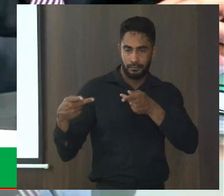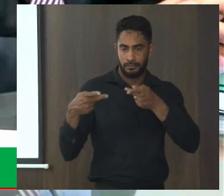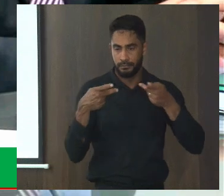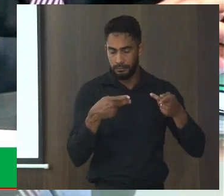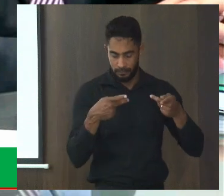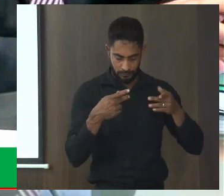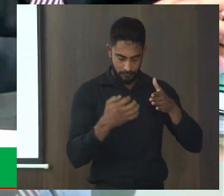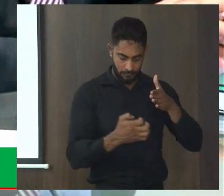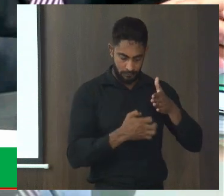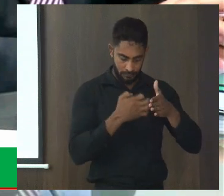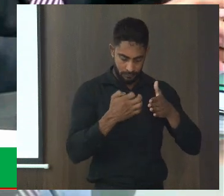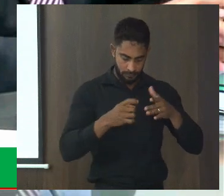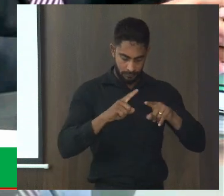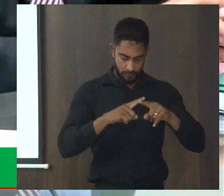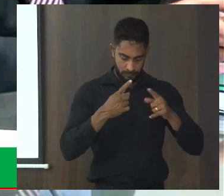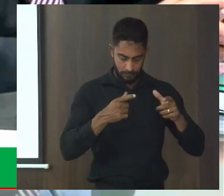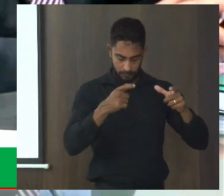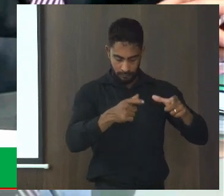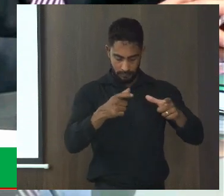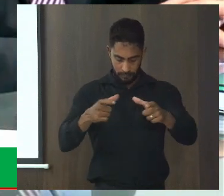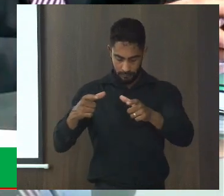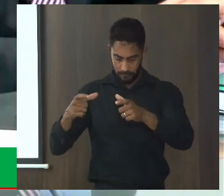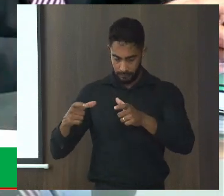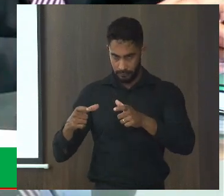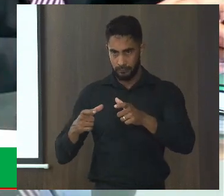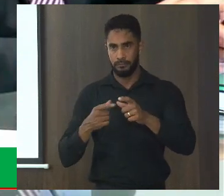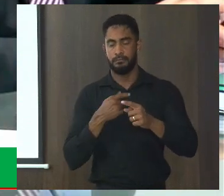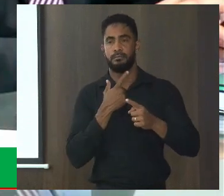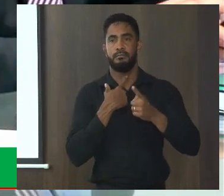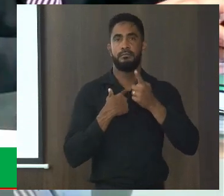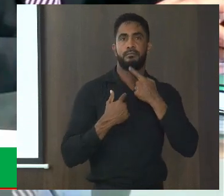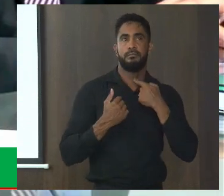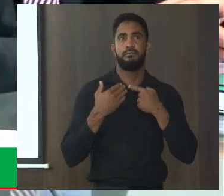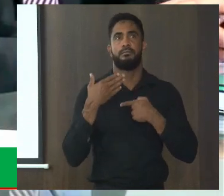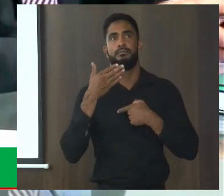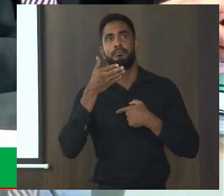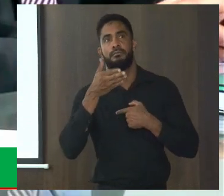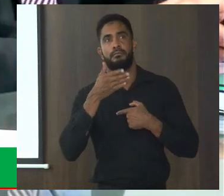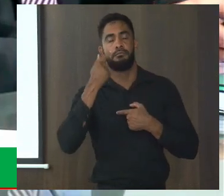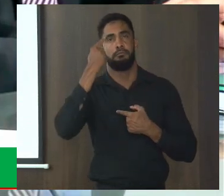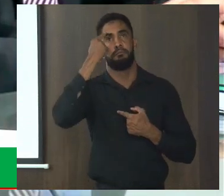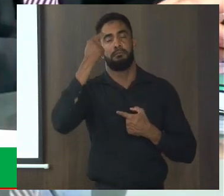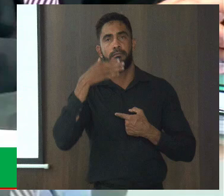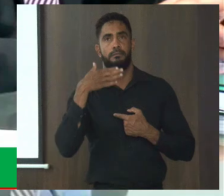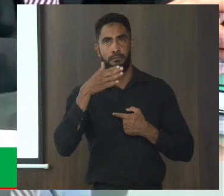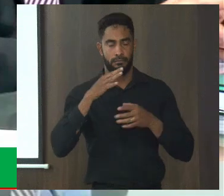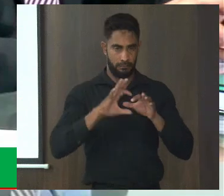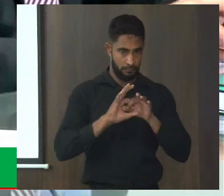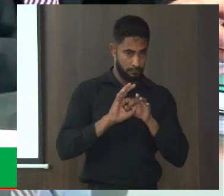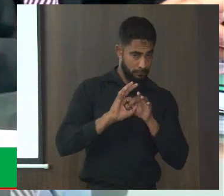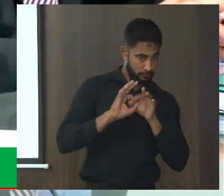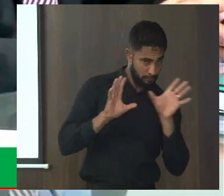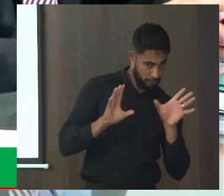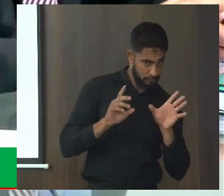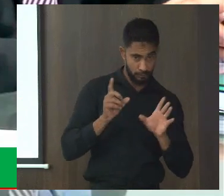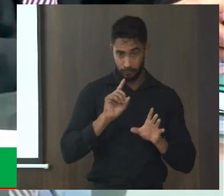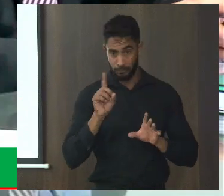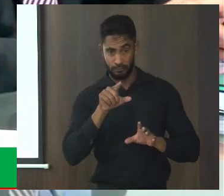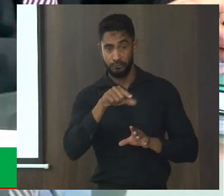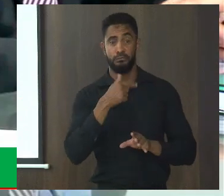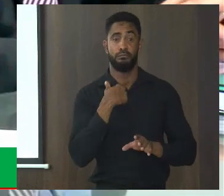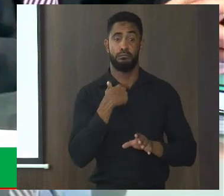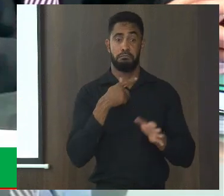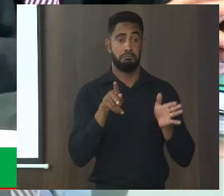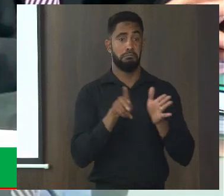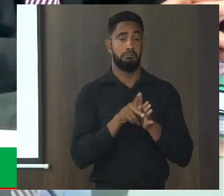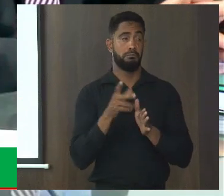mineradora, mas os locais que o senhor desejava de ir, aonde que o senhor pensava de ir, eles autorizavam só onde eles quis levar o